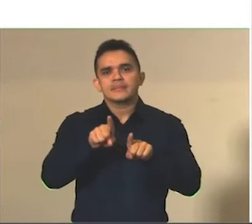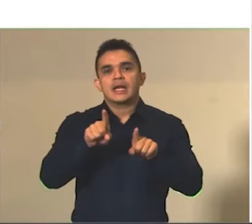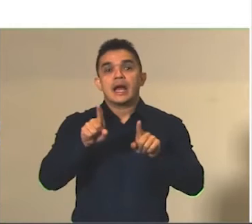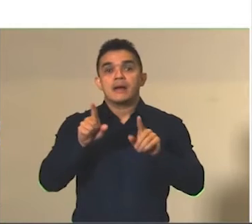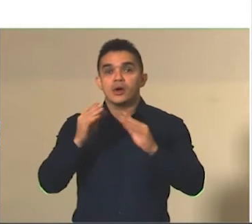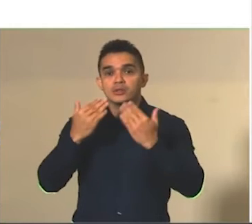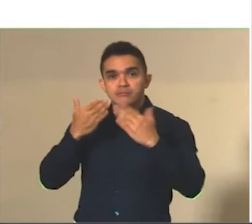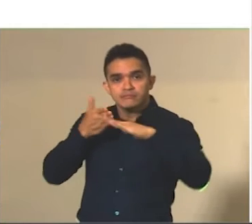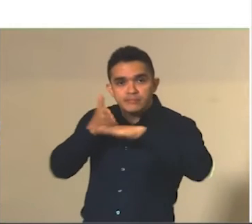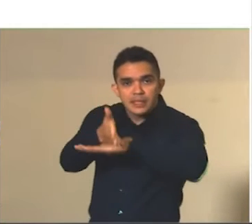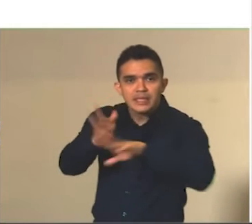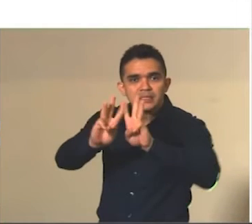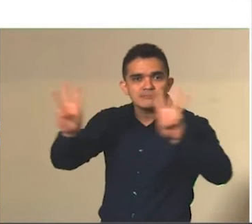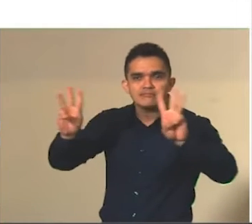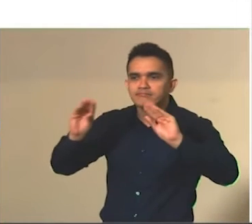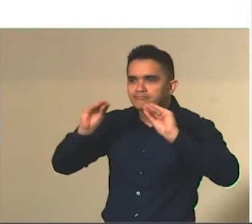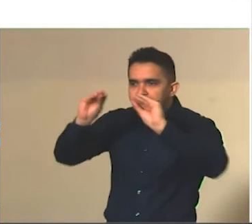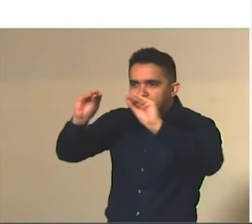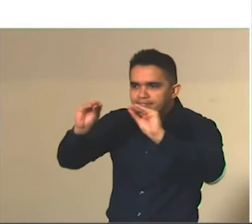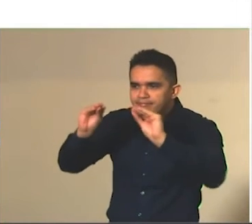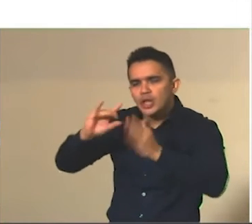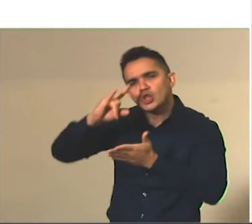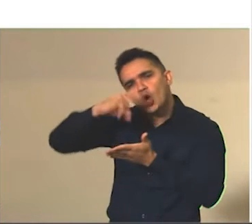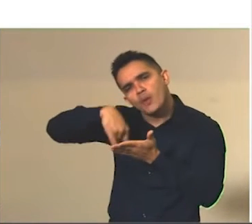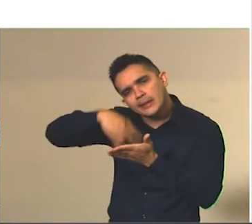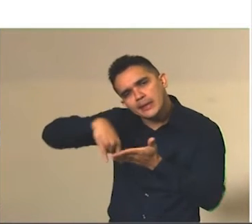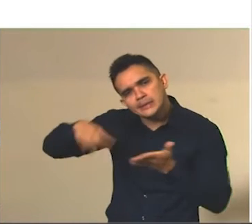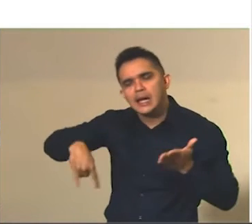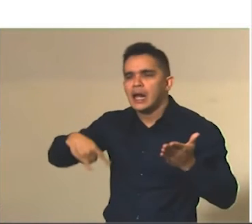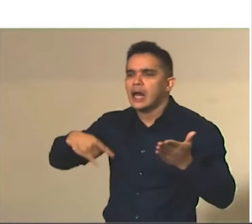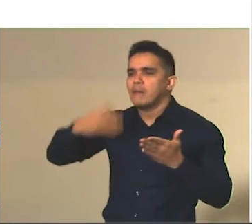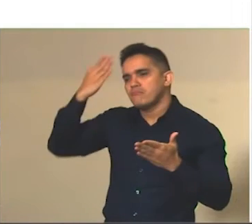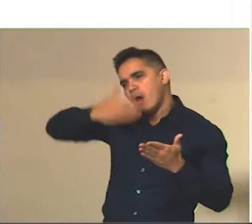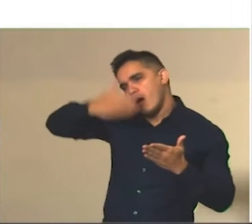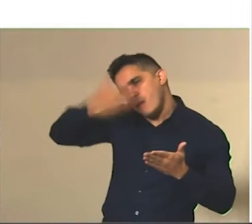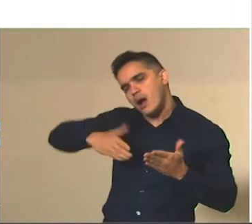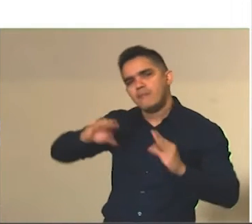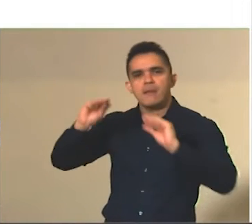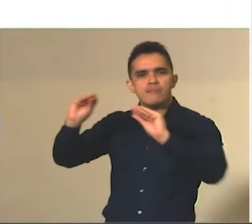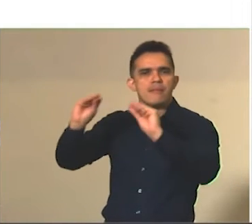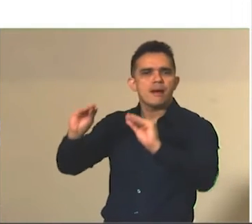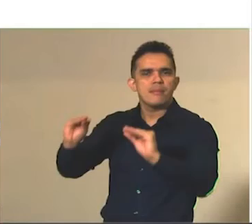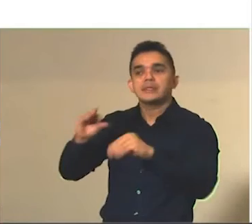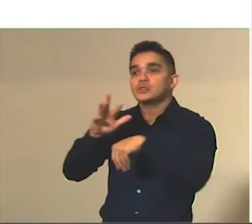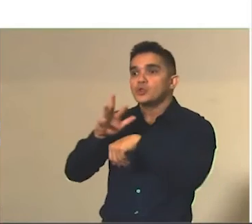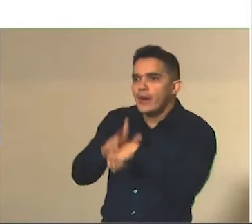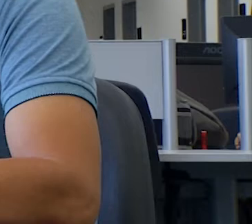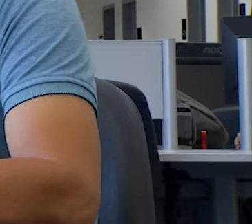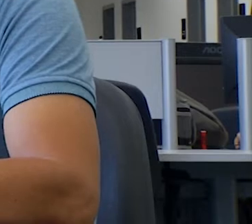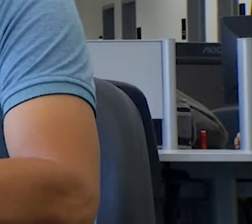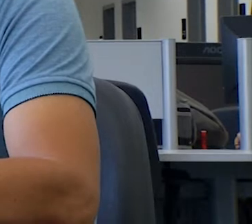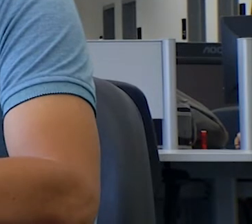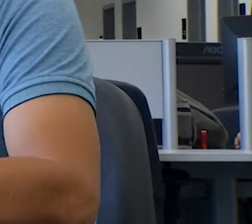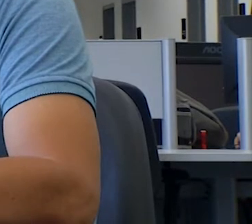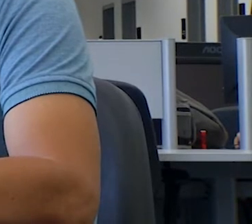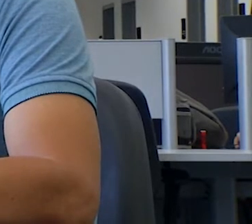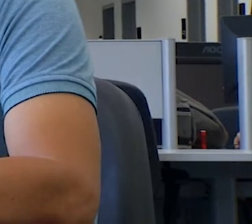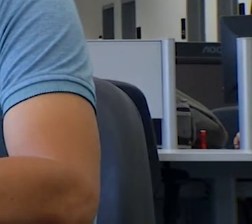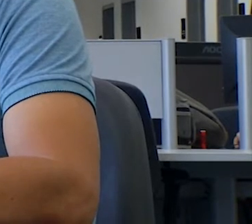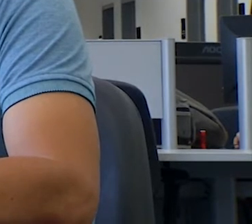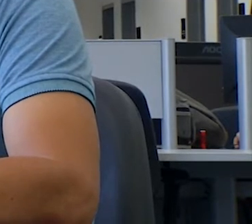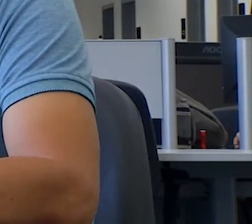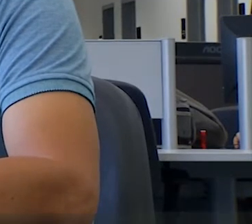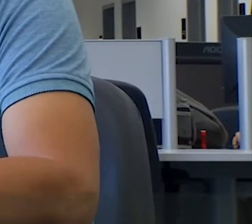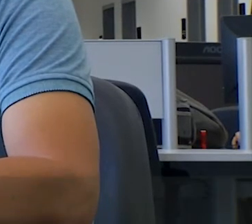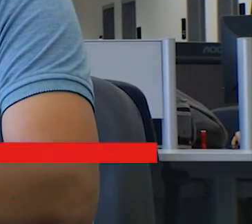sistema a toda a documentação que é exigida no edital de comprovação daquela doença daquelas doenças esse professor do